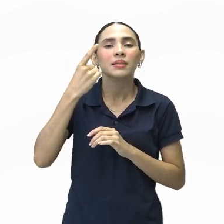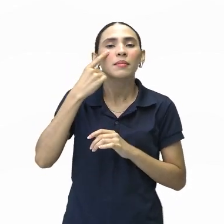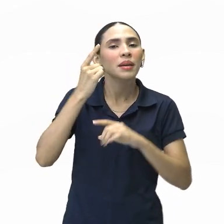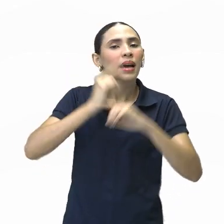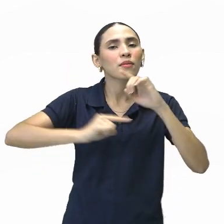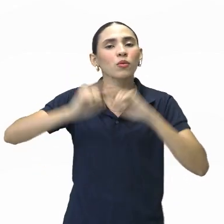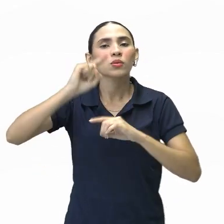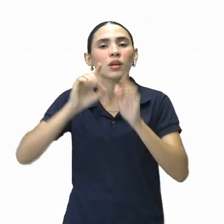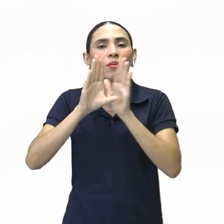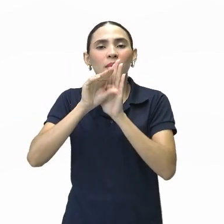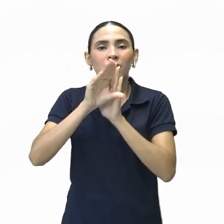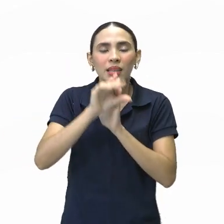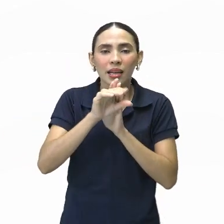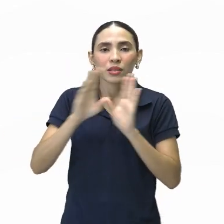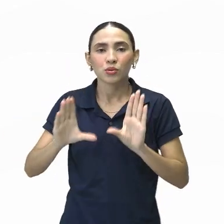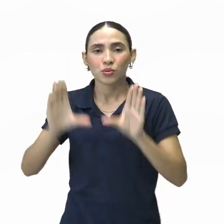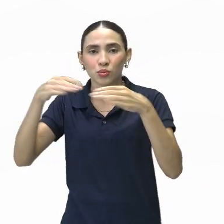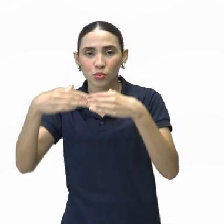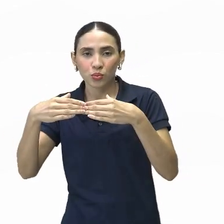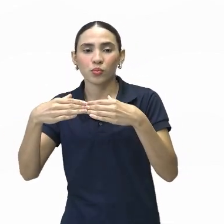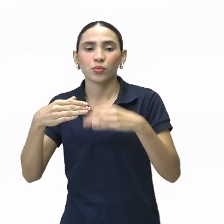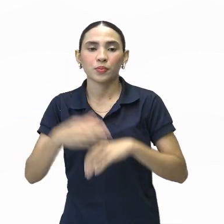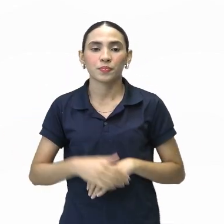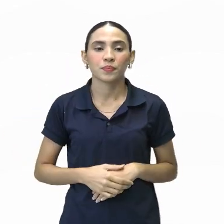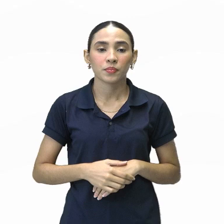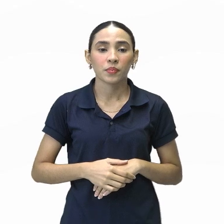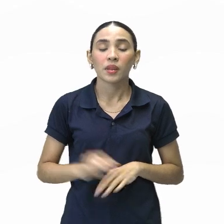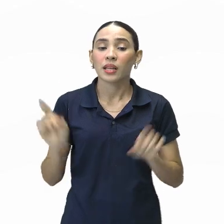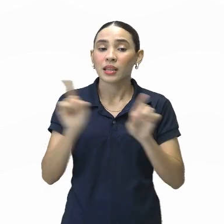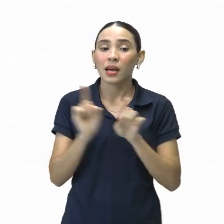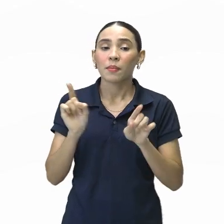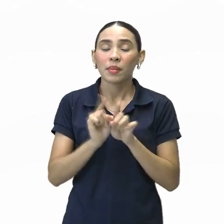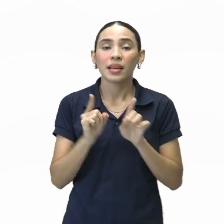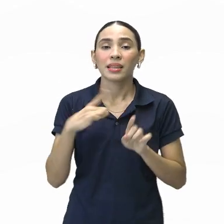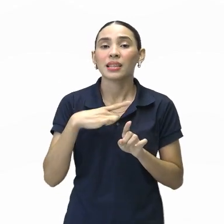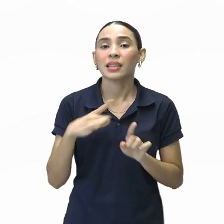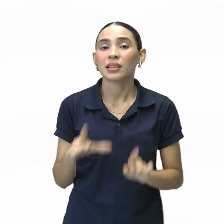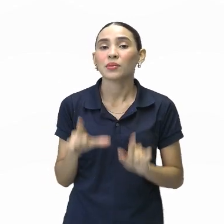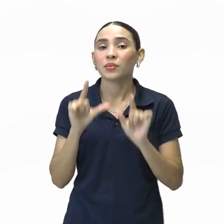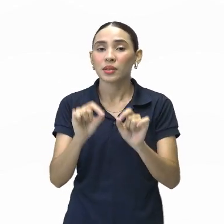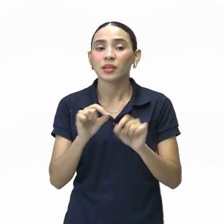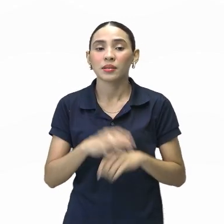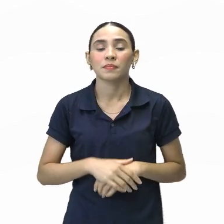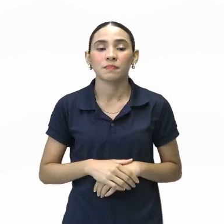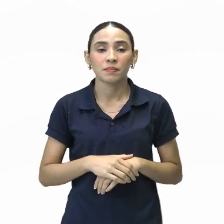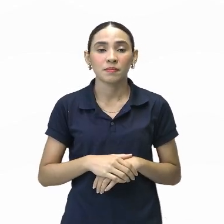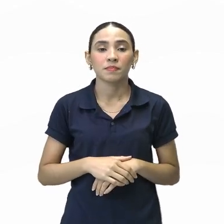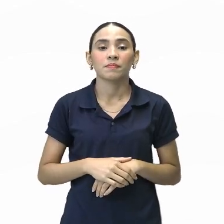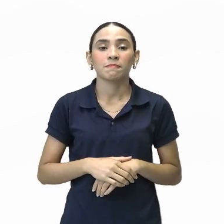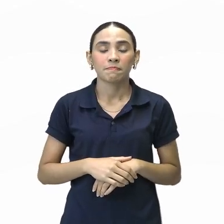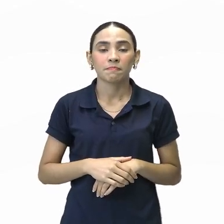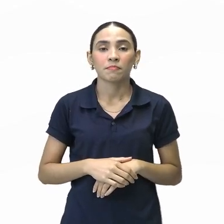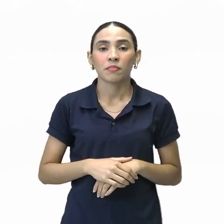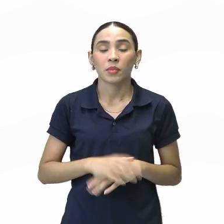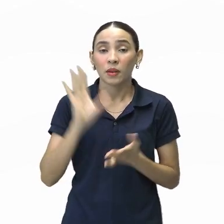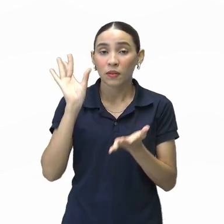evolução delas, né, de uma população para outra. Nós temos também, como evidências empíricas, né,